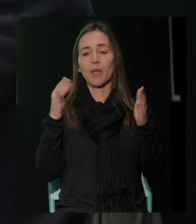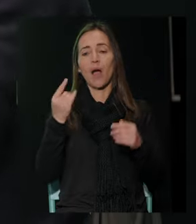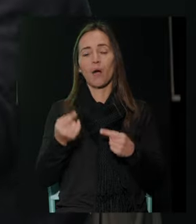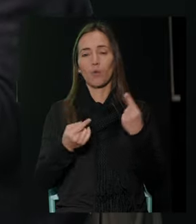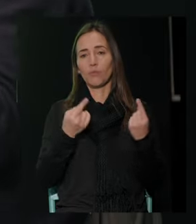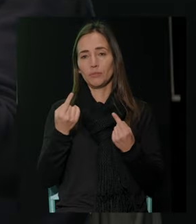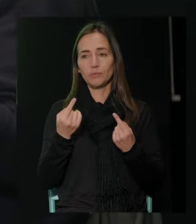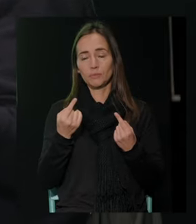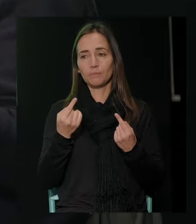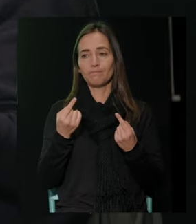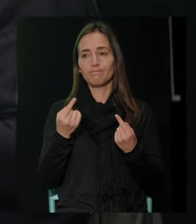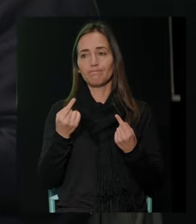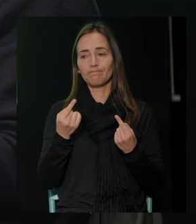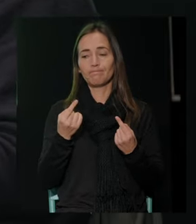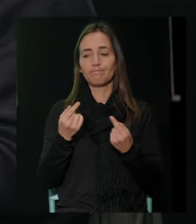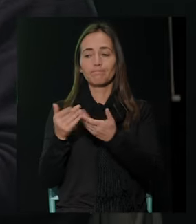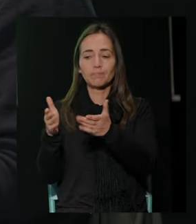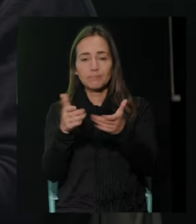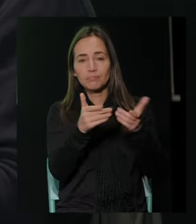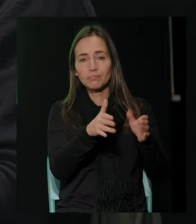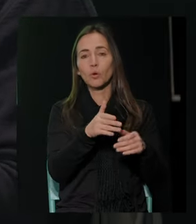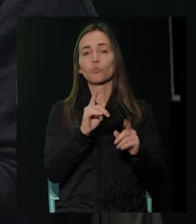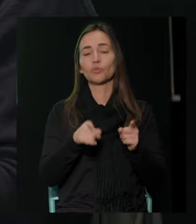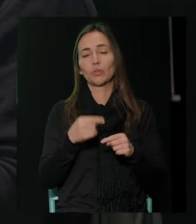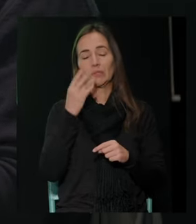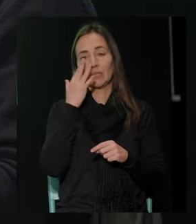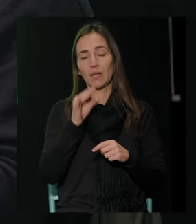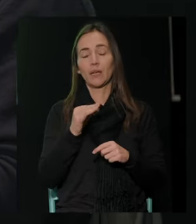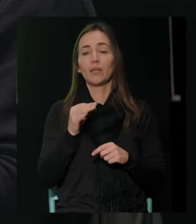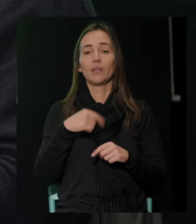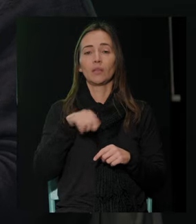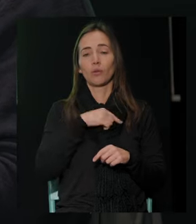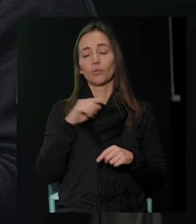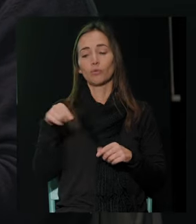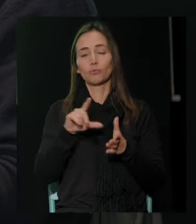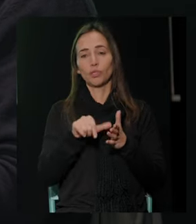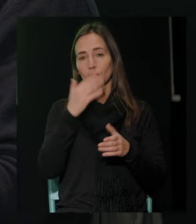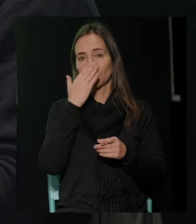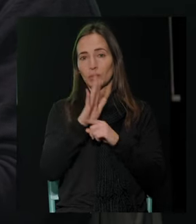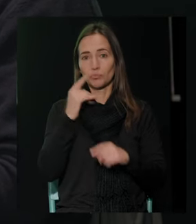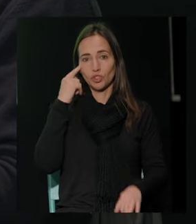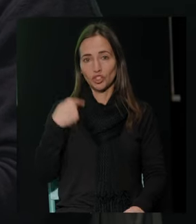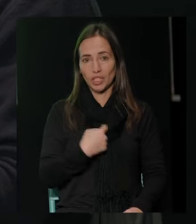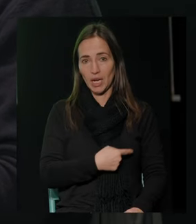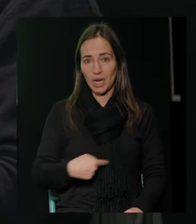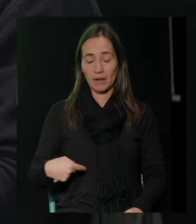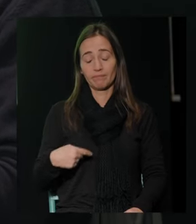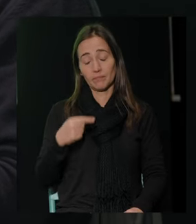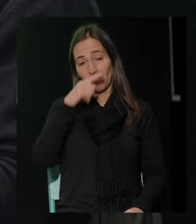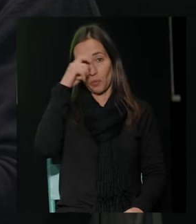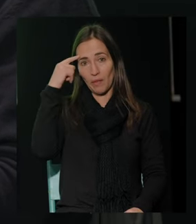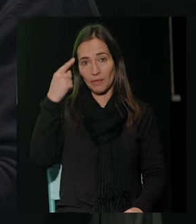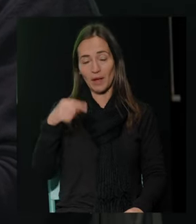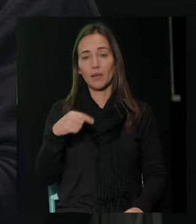algumas portas. E nós tínhamos outros projetos, nomeadamente na China, por exemplo, que foi uma dificuldade. Nós na China, por exemplo,